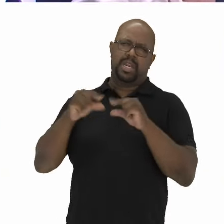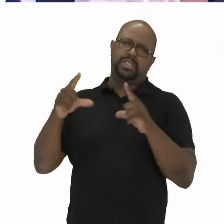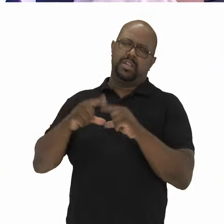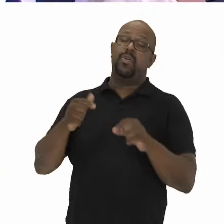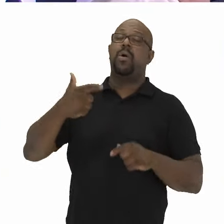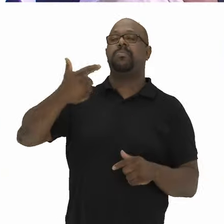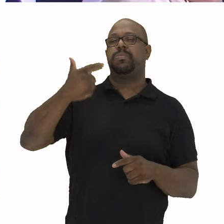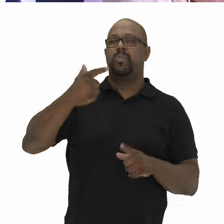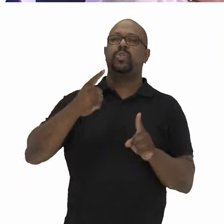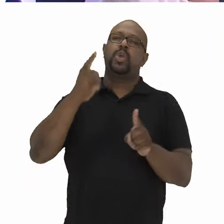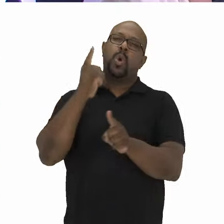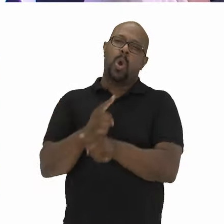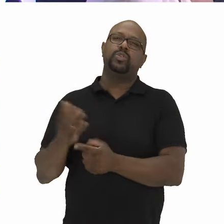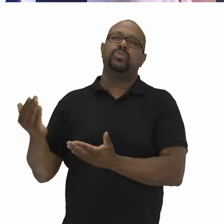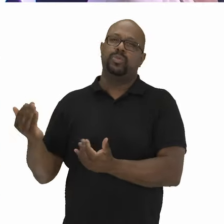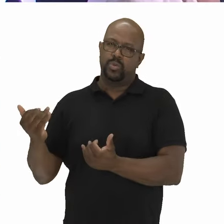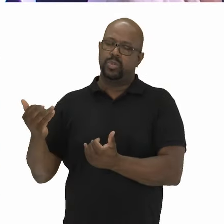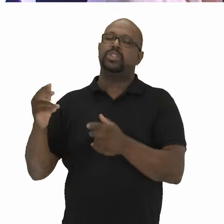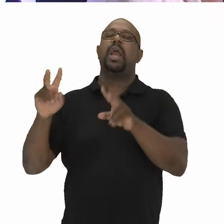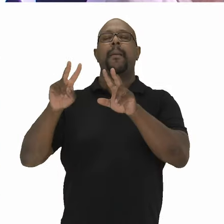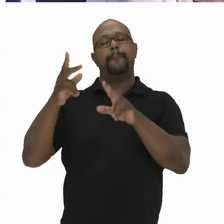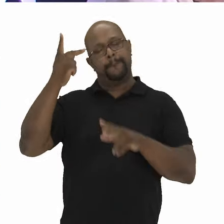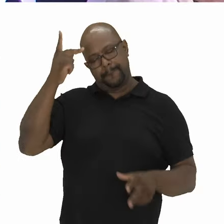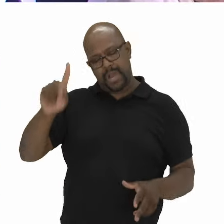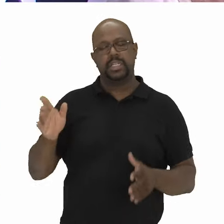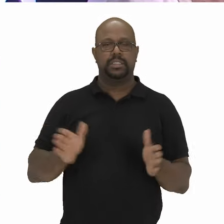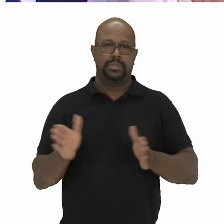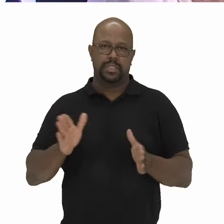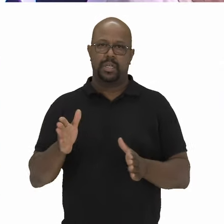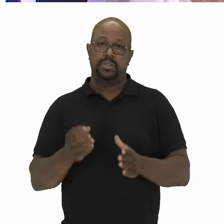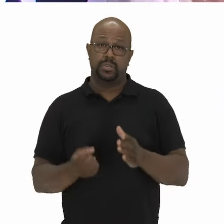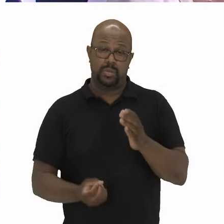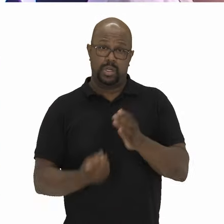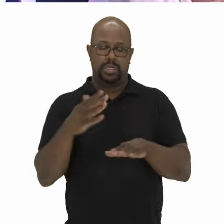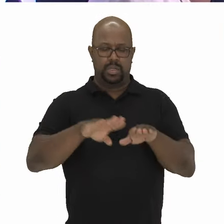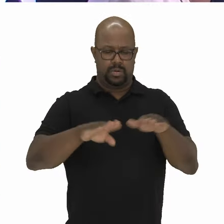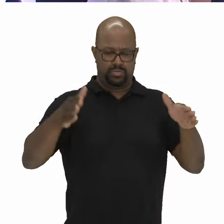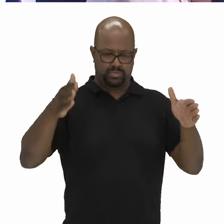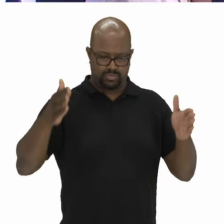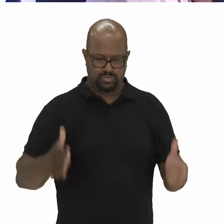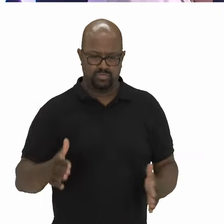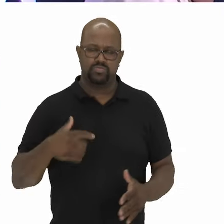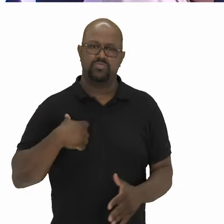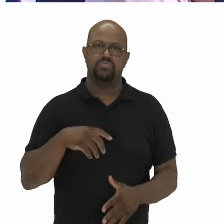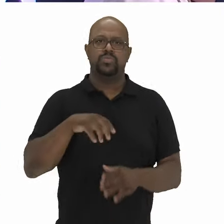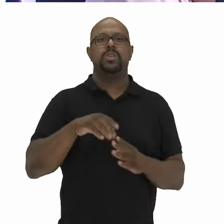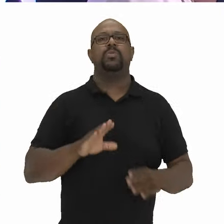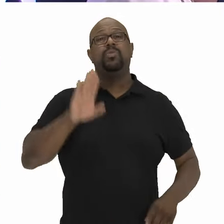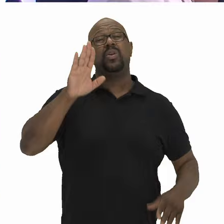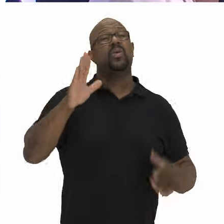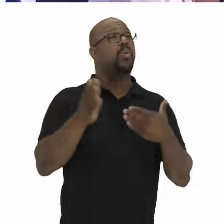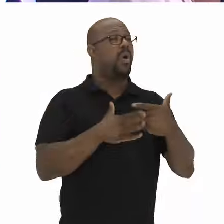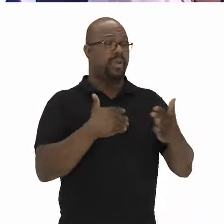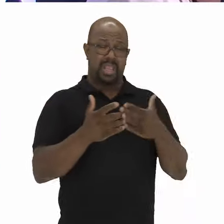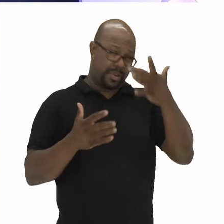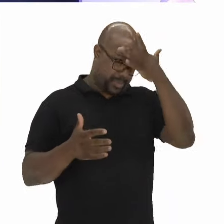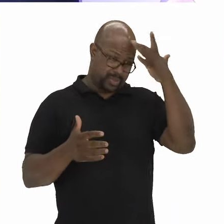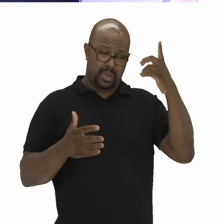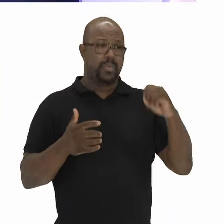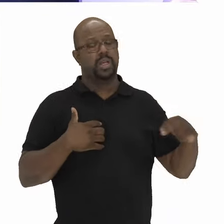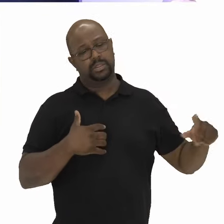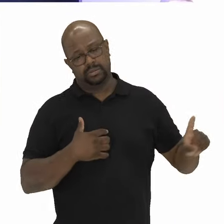em Brasília que foi o segundo Encontro de Juventude pela acessibilidade eu criei um púlpito e botei no palco de linguagem simples e disse